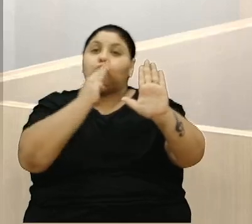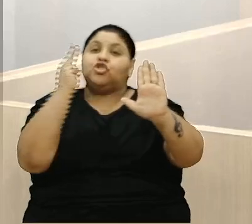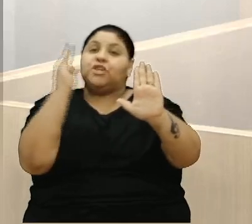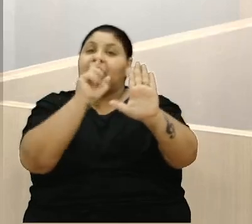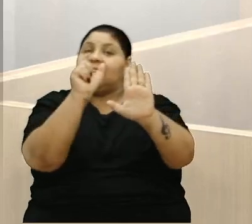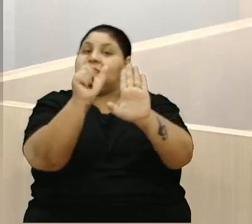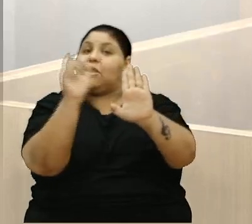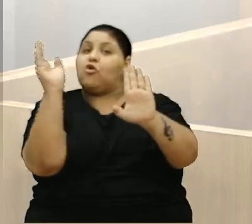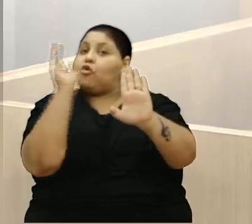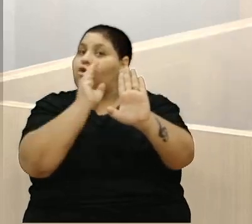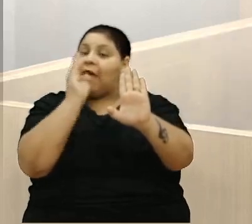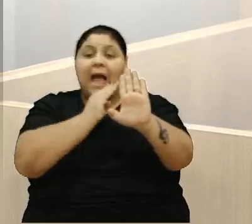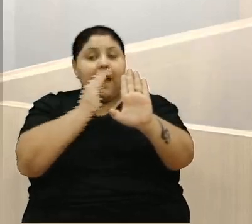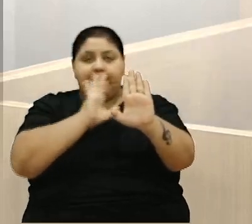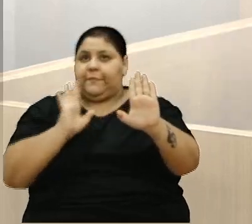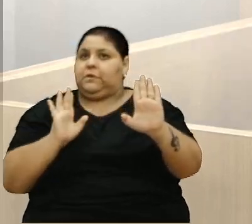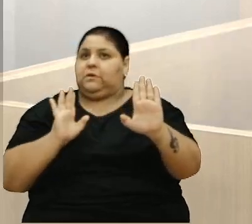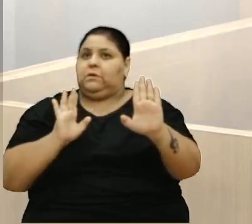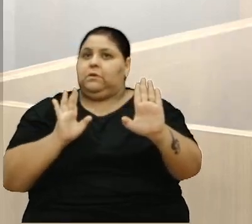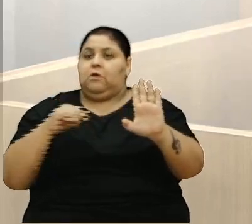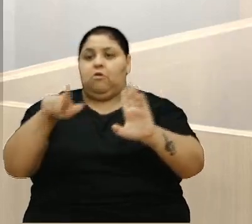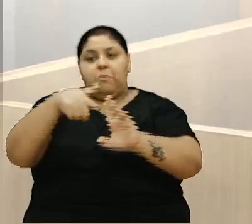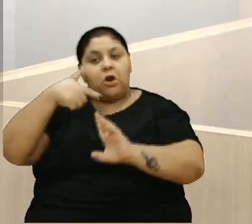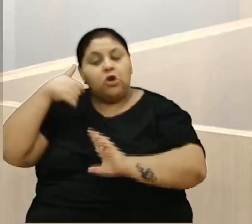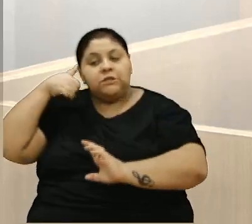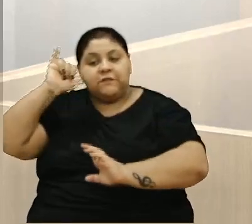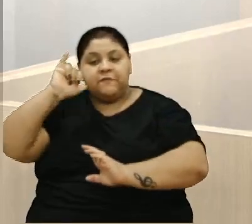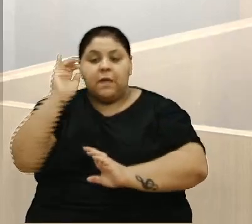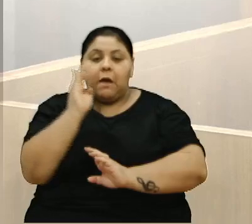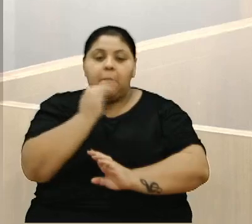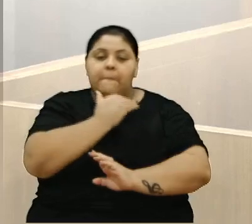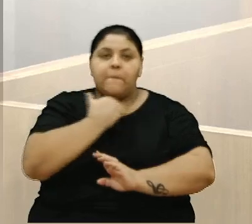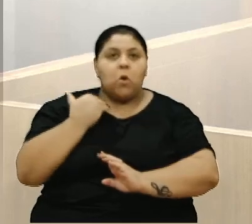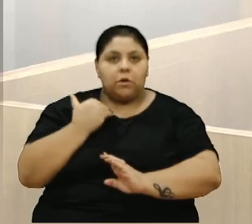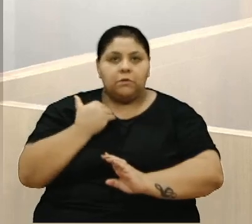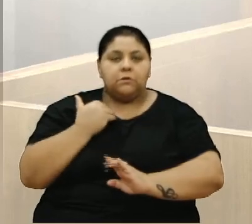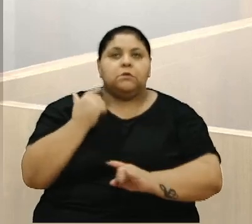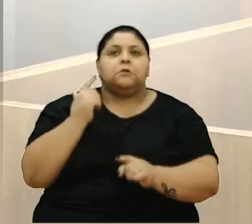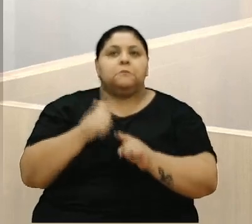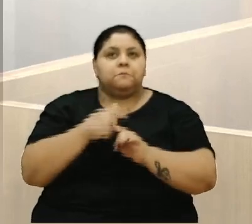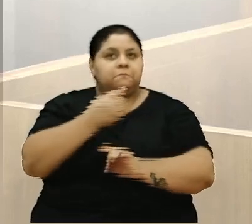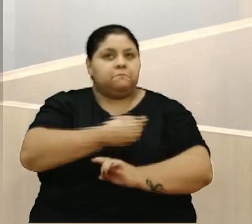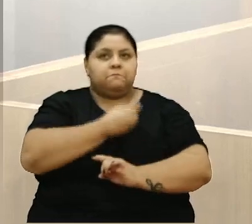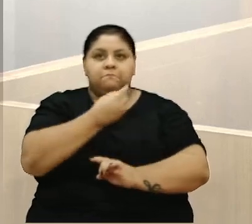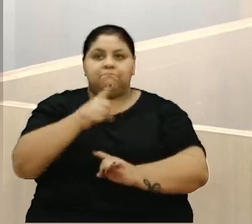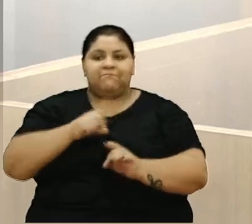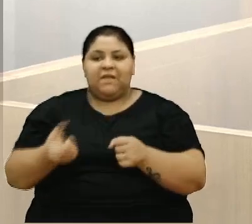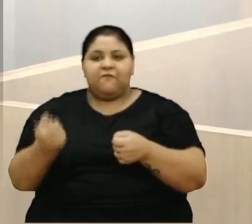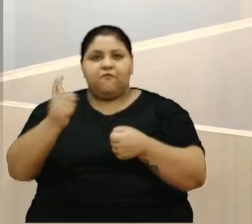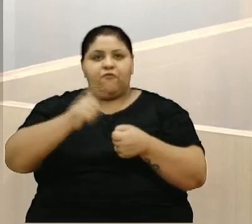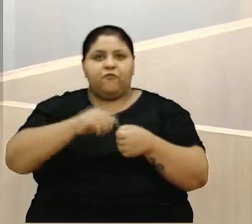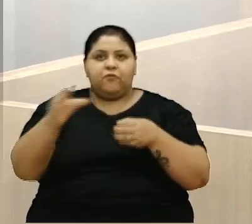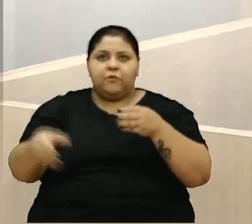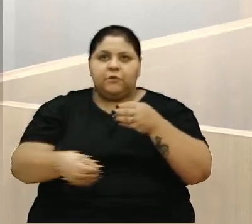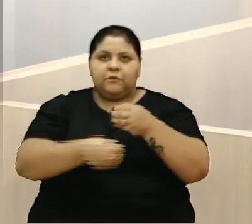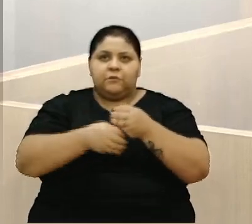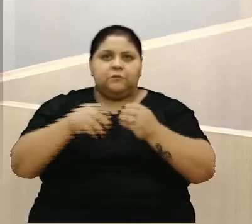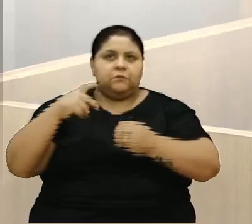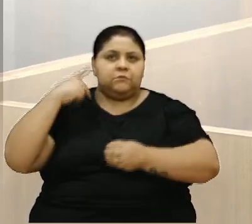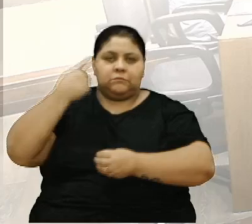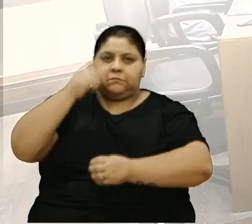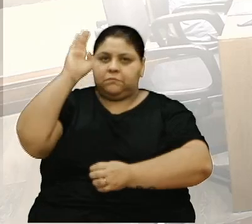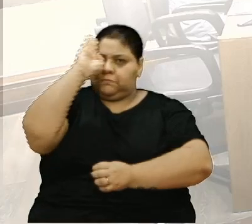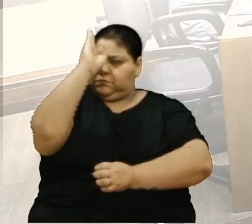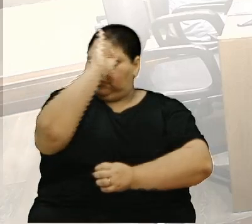Que é para ontem, porque é para nós evitar mortes, porque vidas não têm volta. Só a parte, por gentileza, vereador